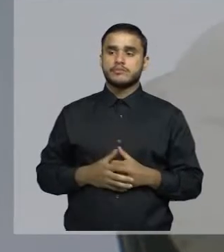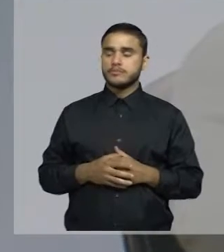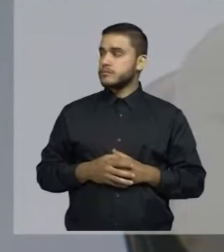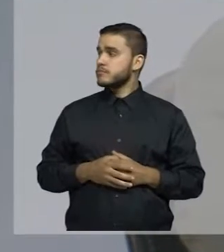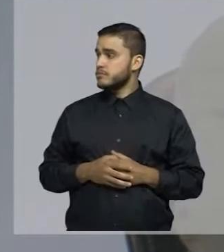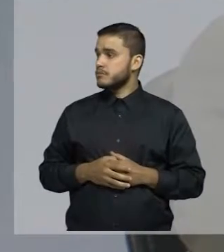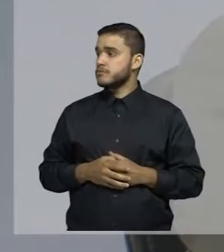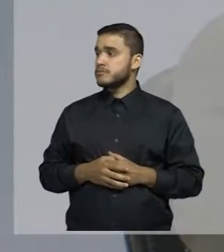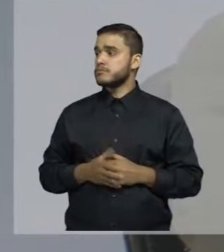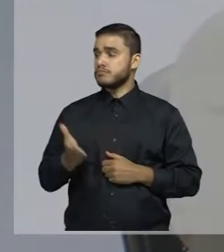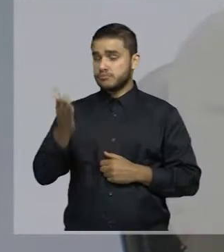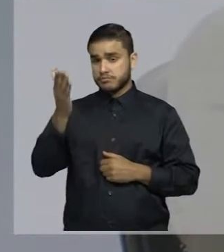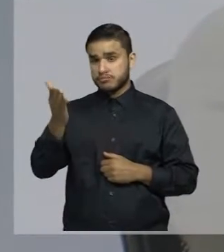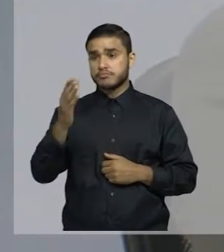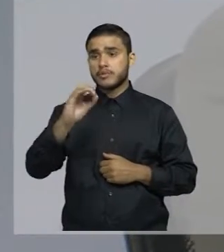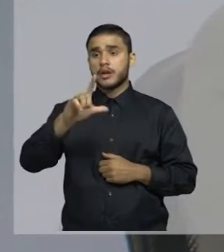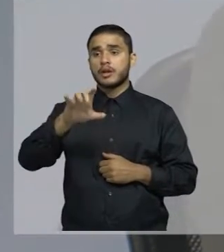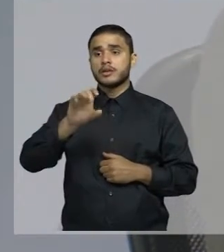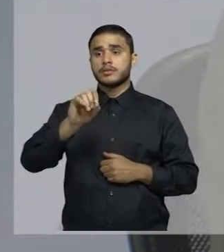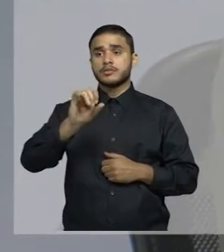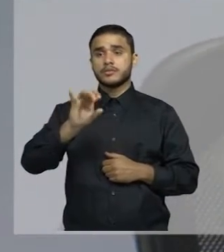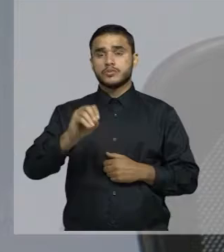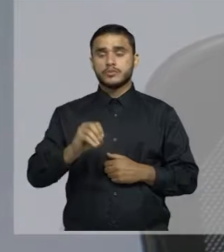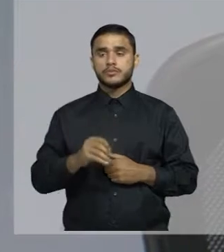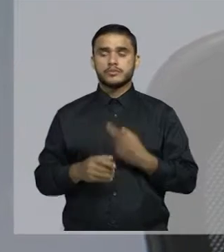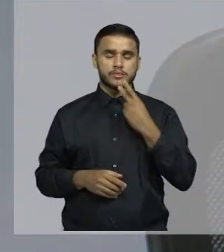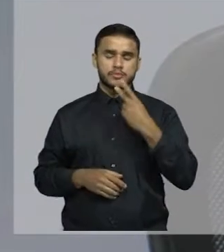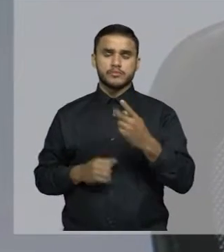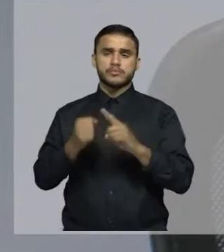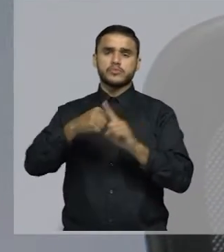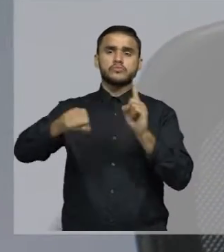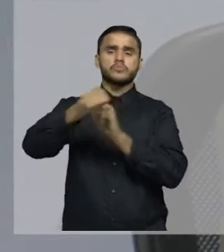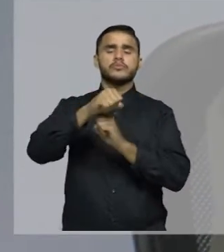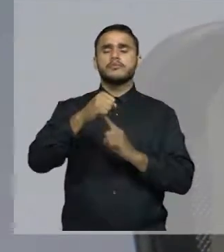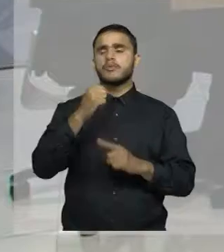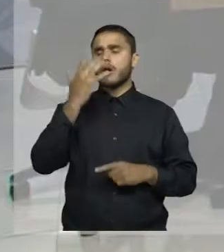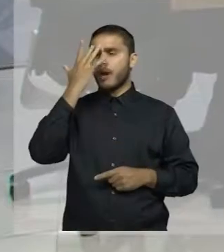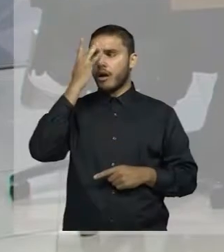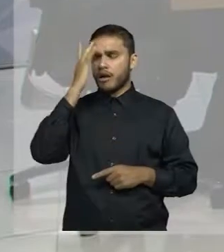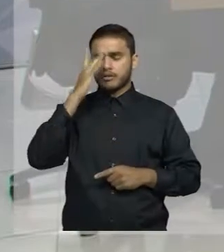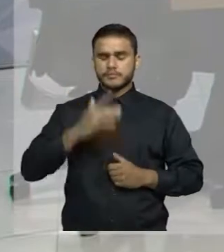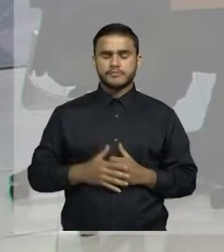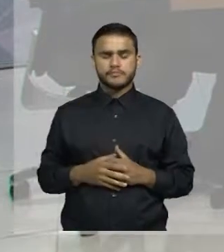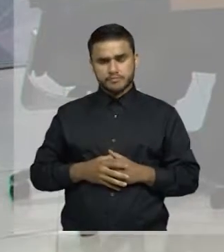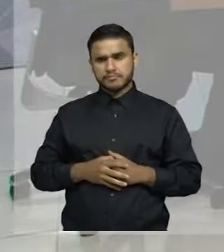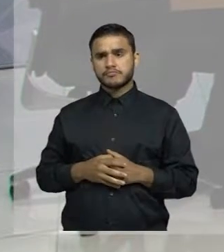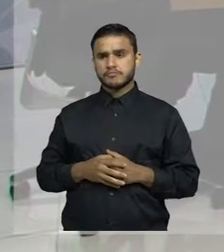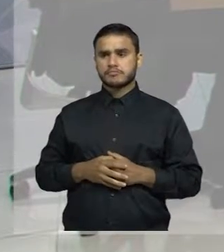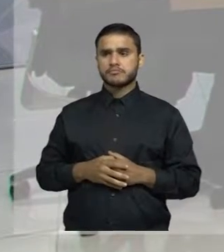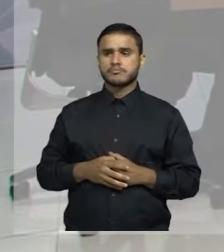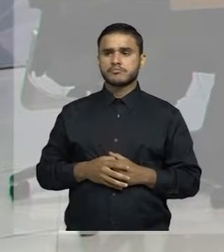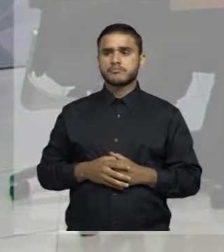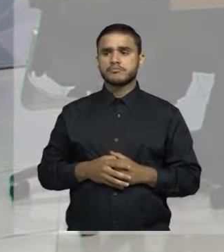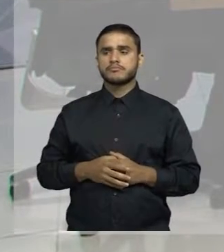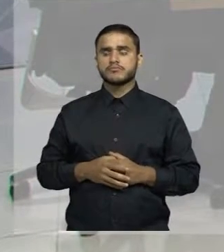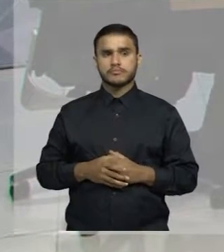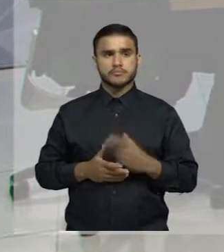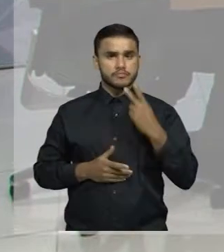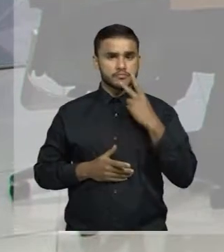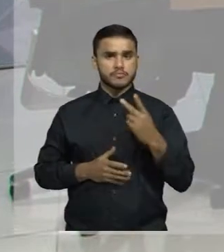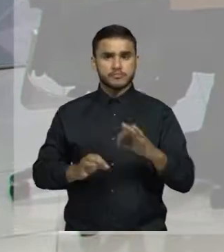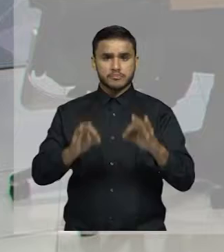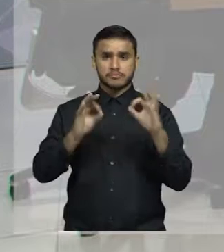Né? Professor Clésio. Olha, uma questão que eu acho que é... Sociologicamente... Para mim é mais grave, que é